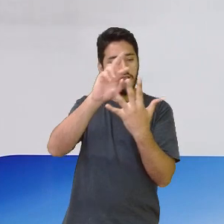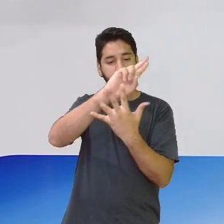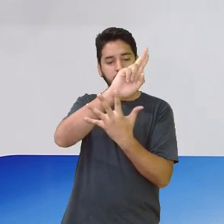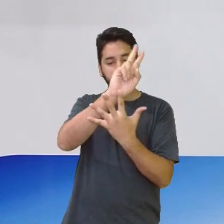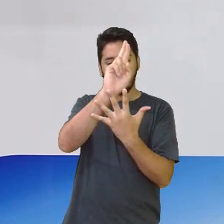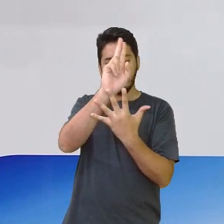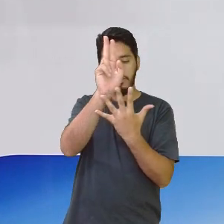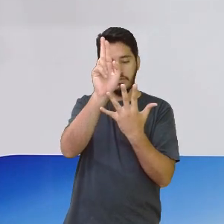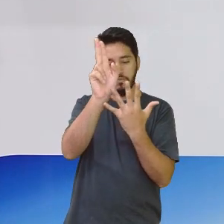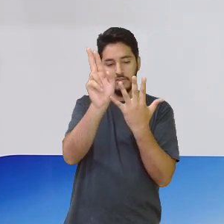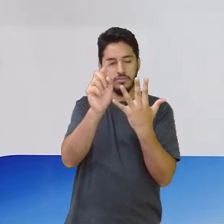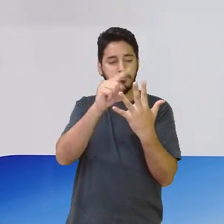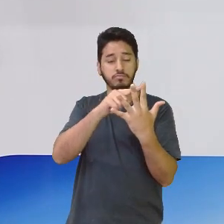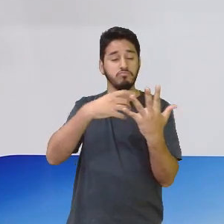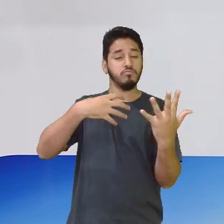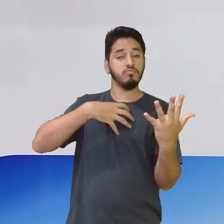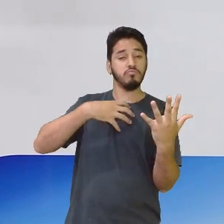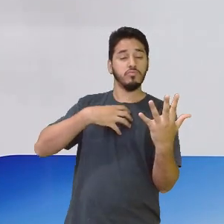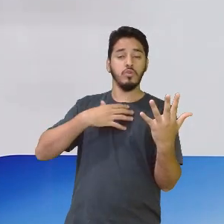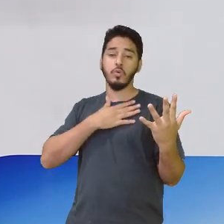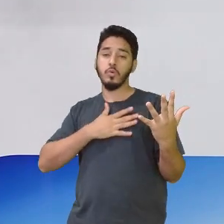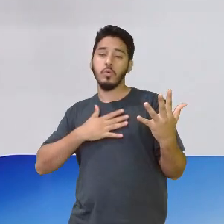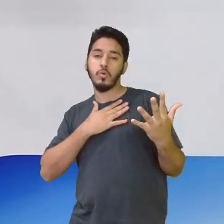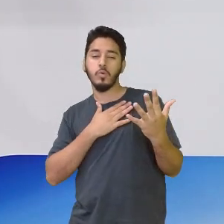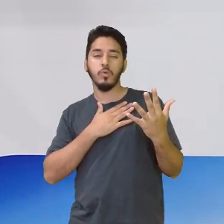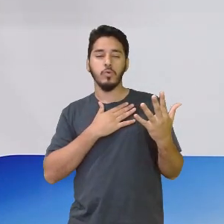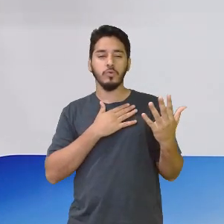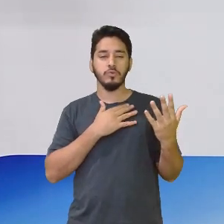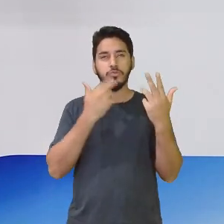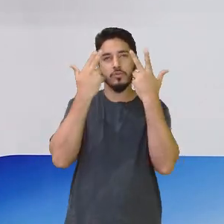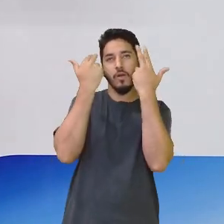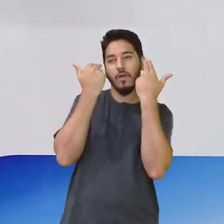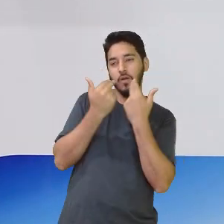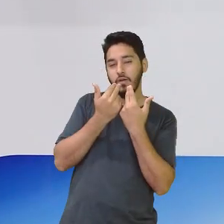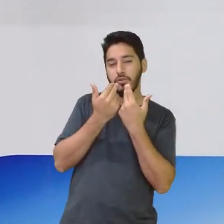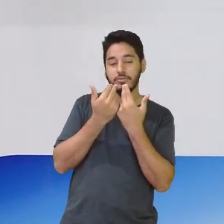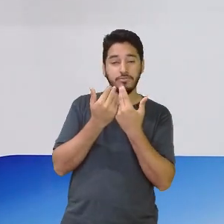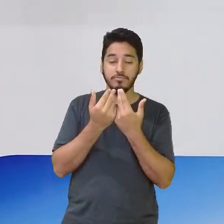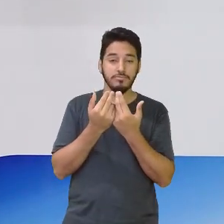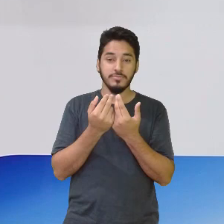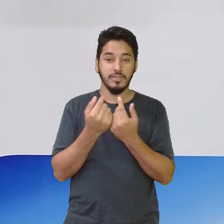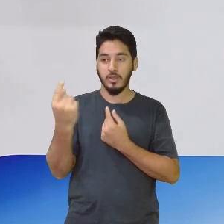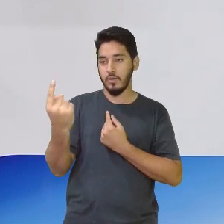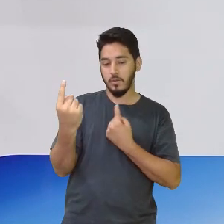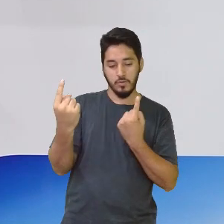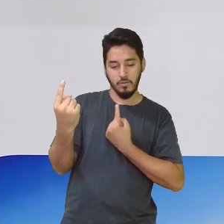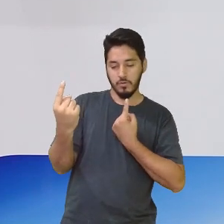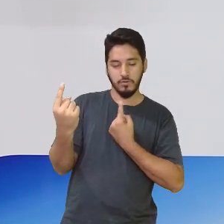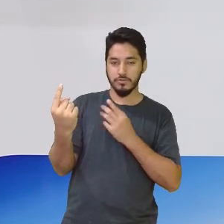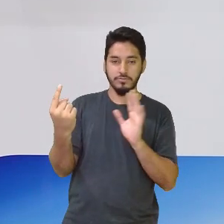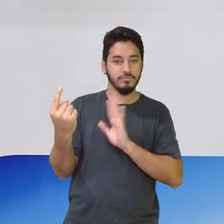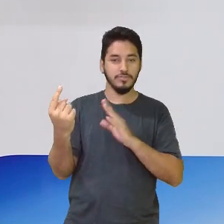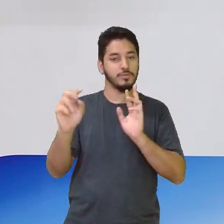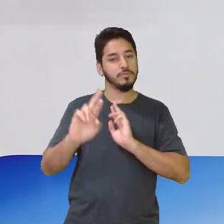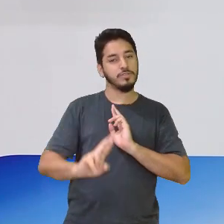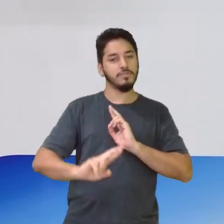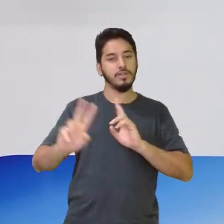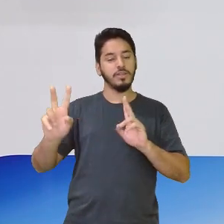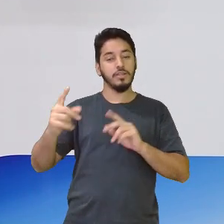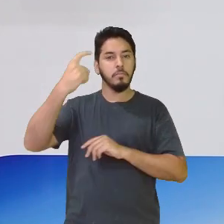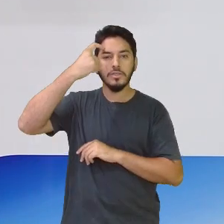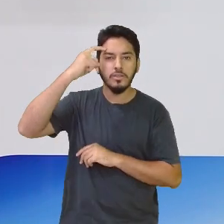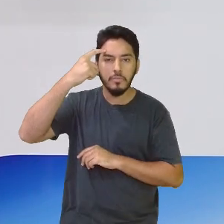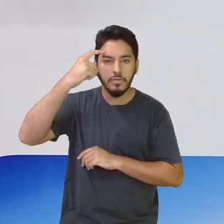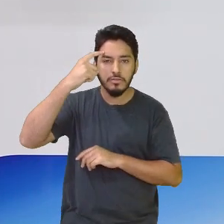preferências, tem os seus traços, né? Ninguém é igual a ninguém, né? Também pensamos de uma maneira diferente. Se